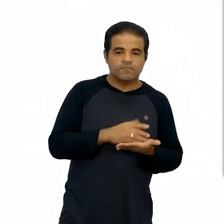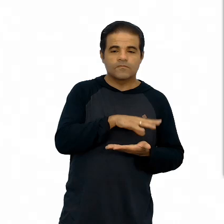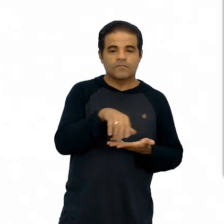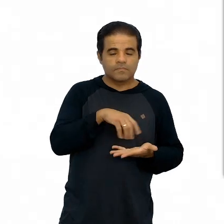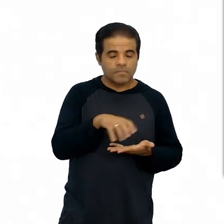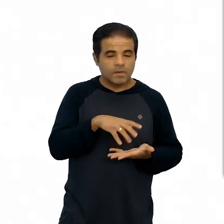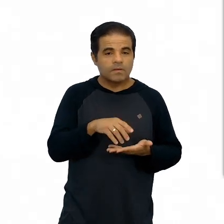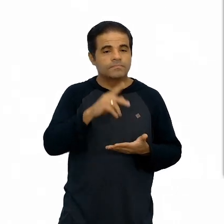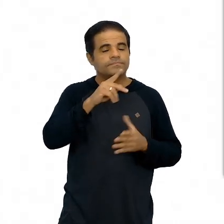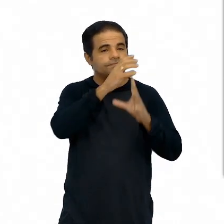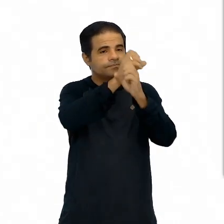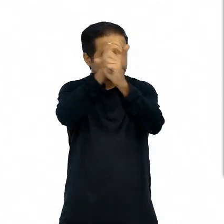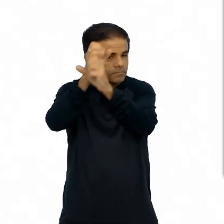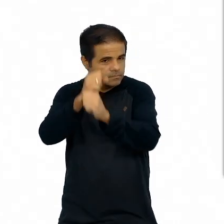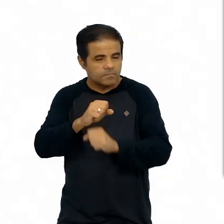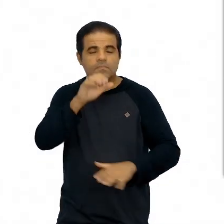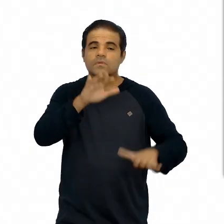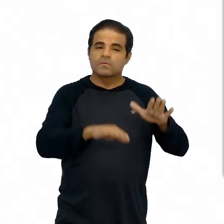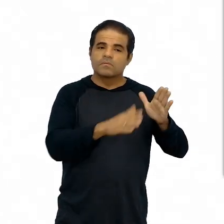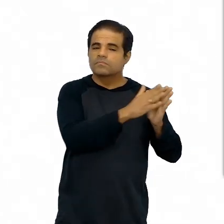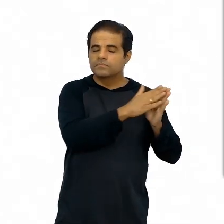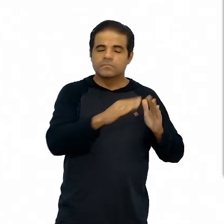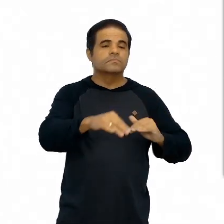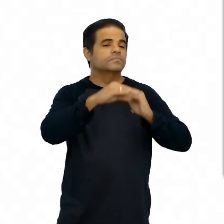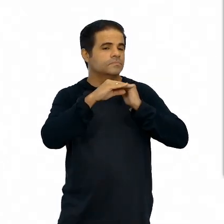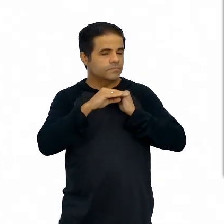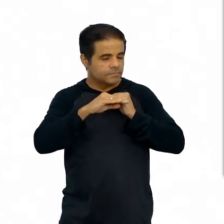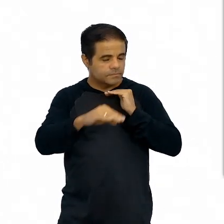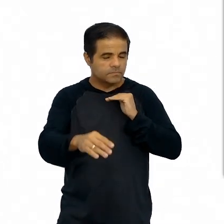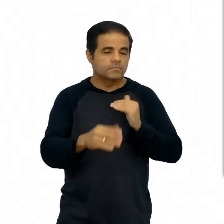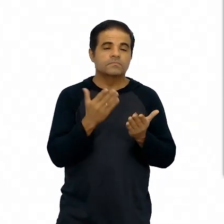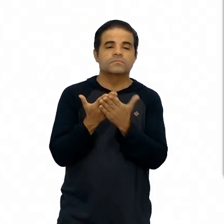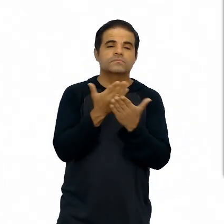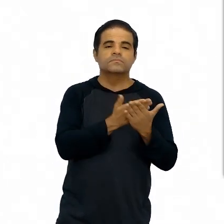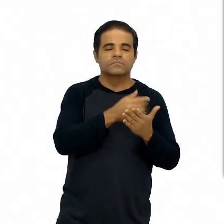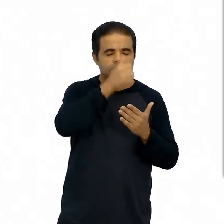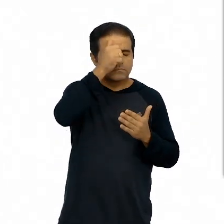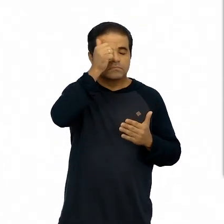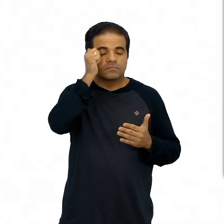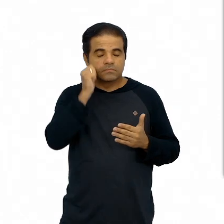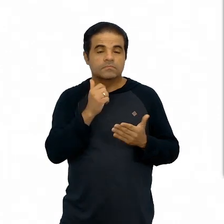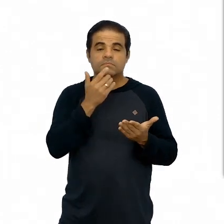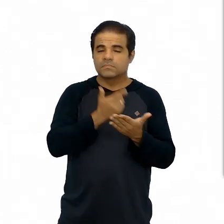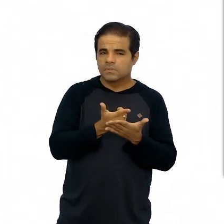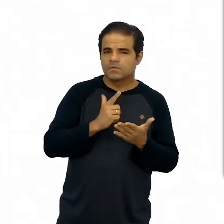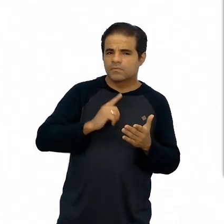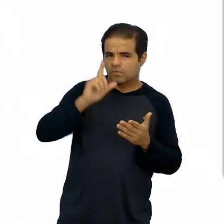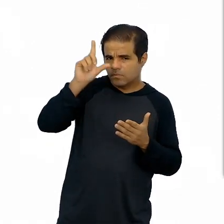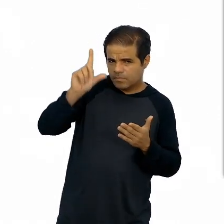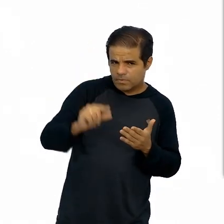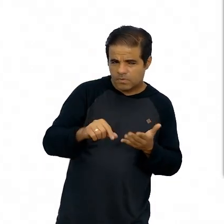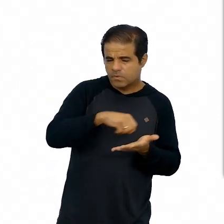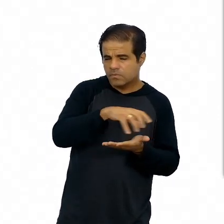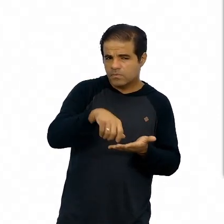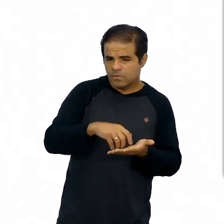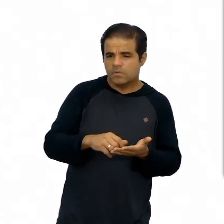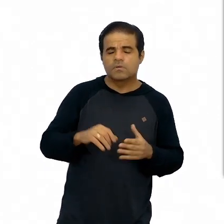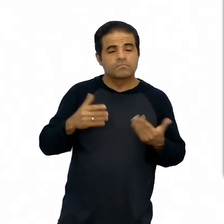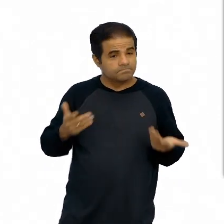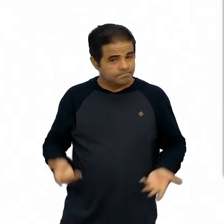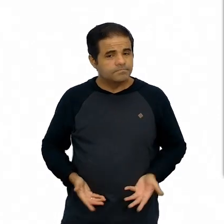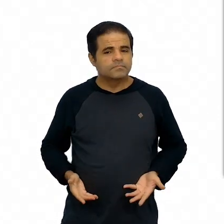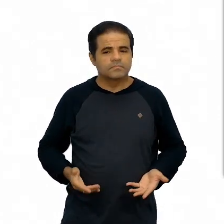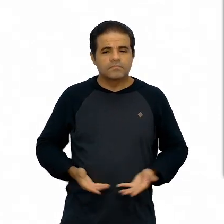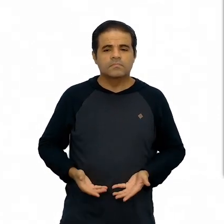que área e perímetro sempre variam no mesmo sentido. Para o estudante, Se houve uma diminuição da área de uma figura,